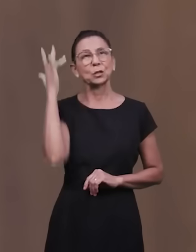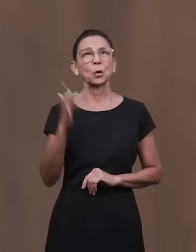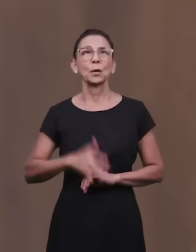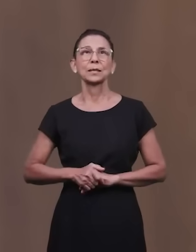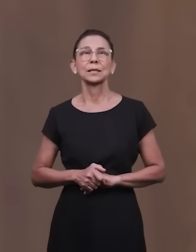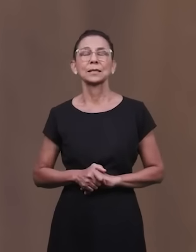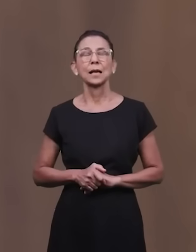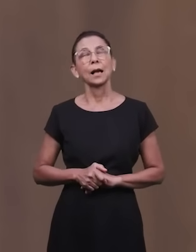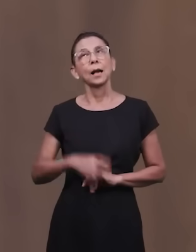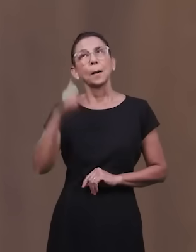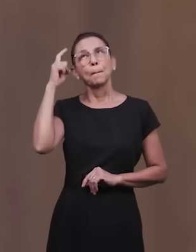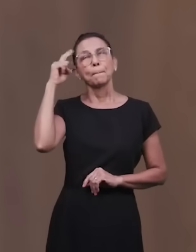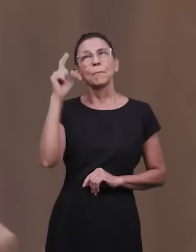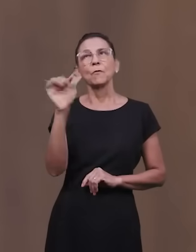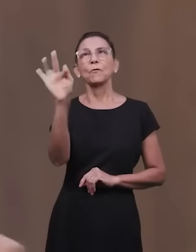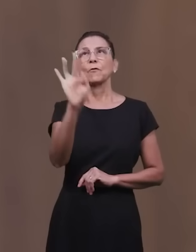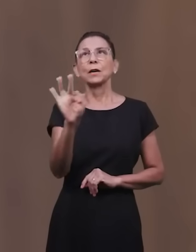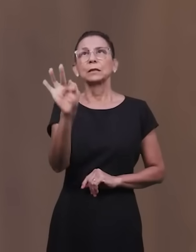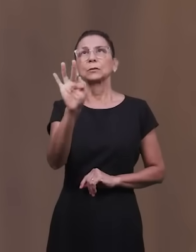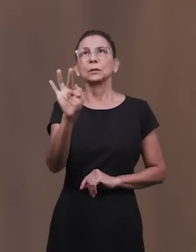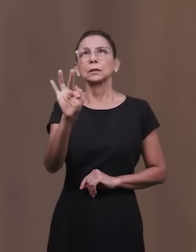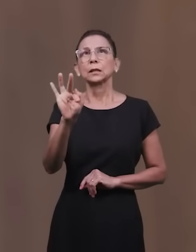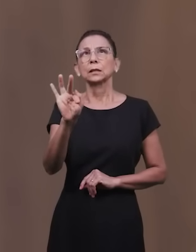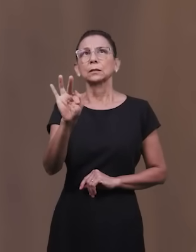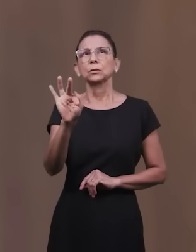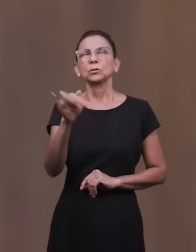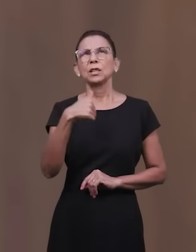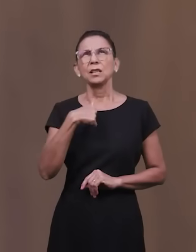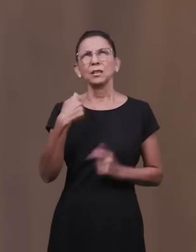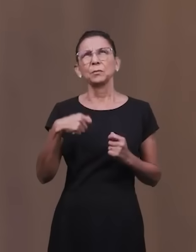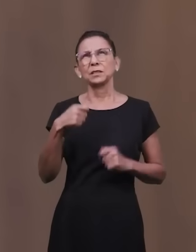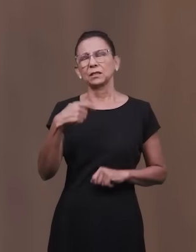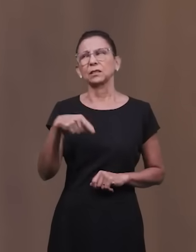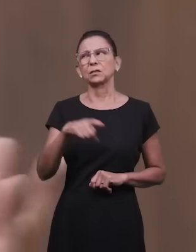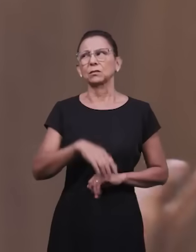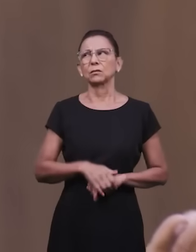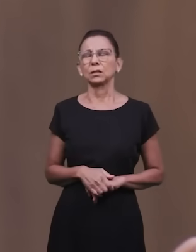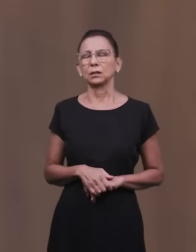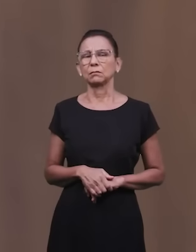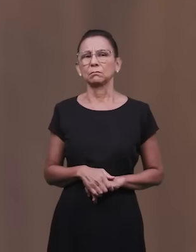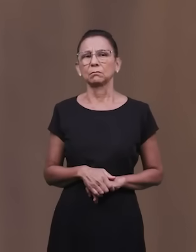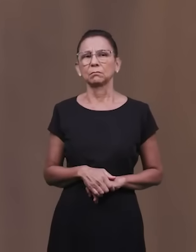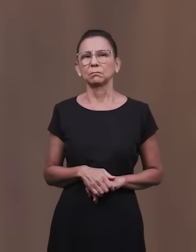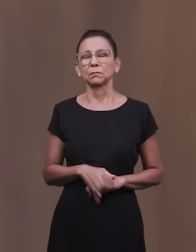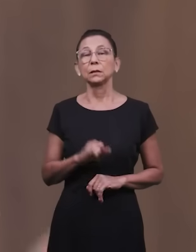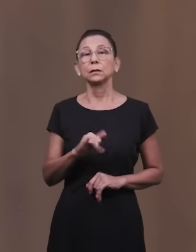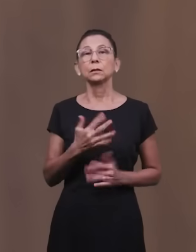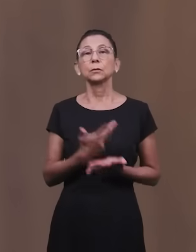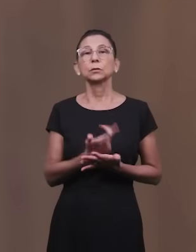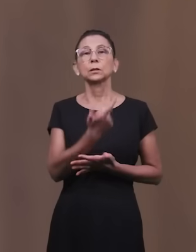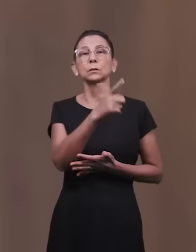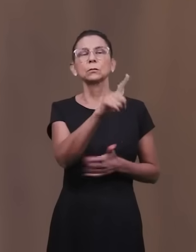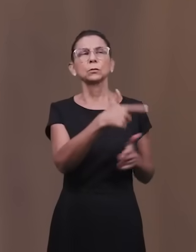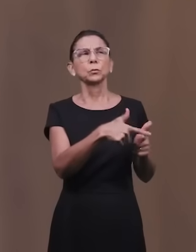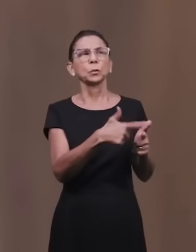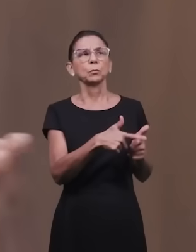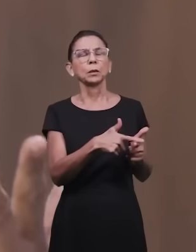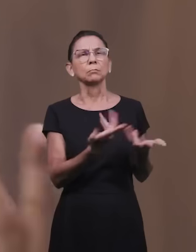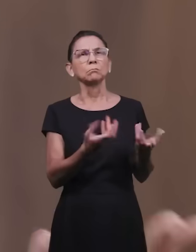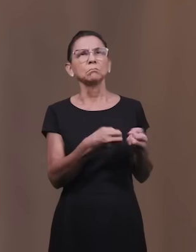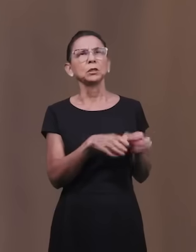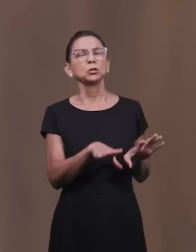para mim vai ter que ser assim? Para mim não pode ser diferente? E se eu estiver em outra situação,